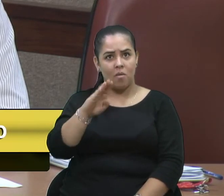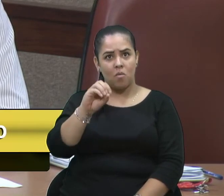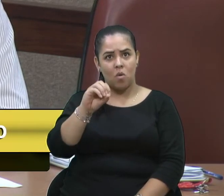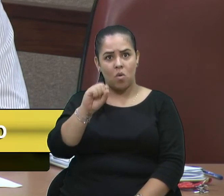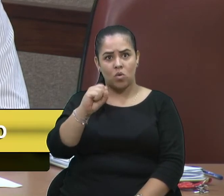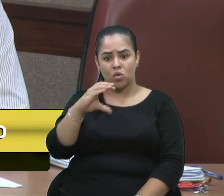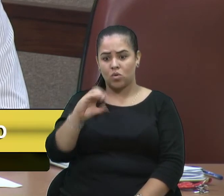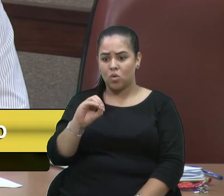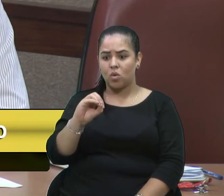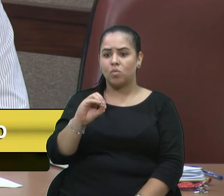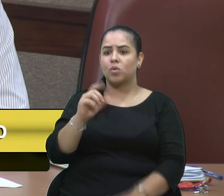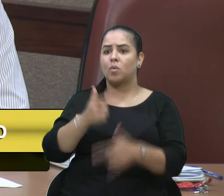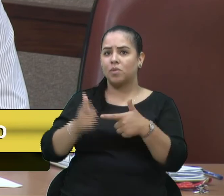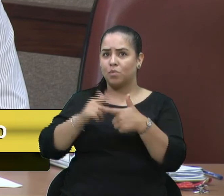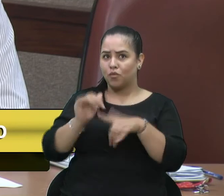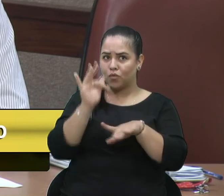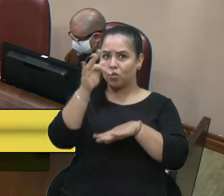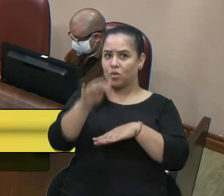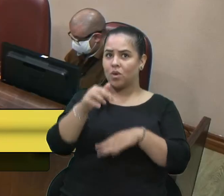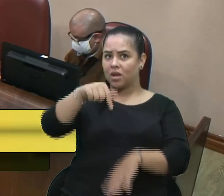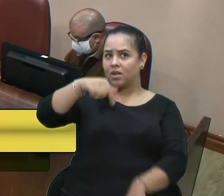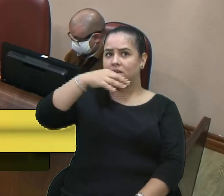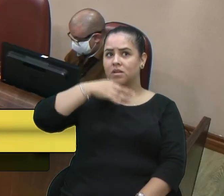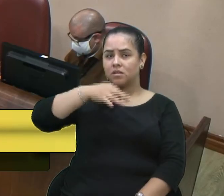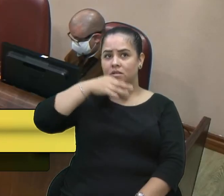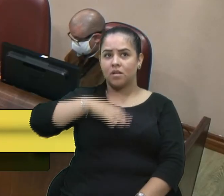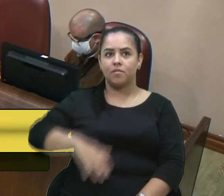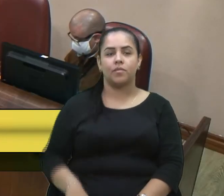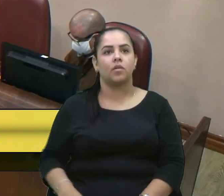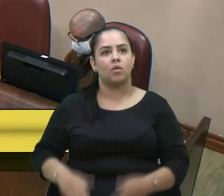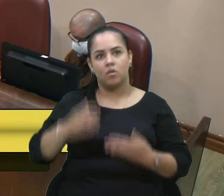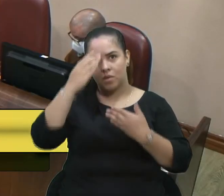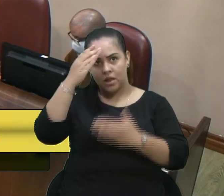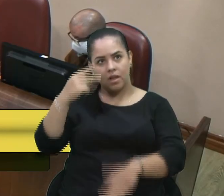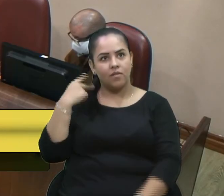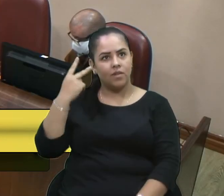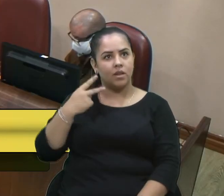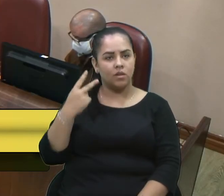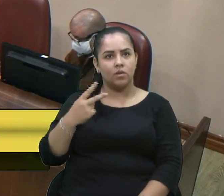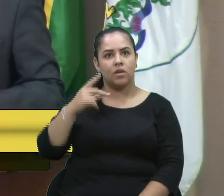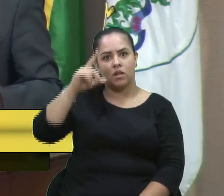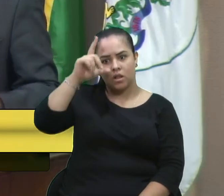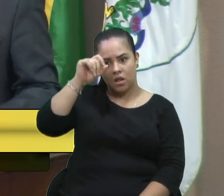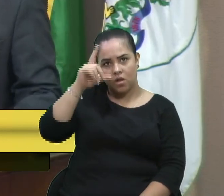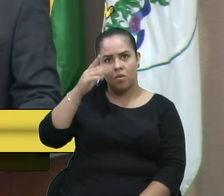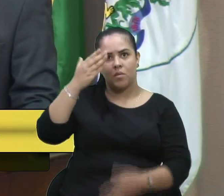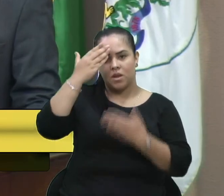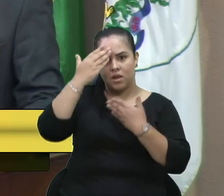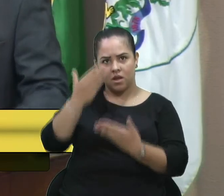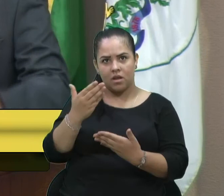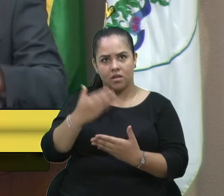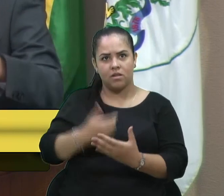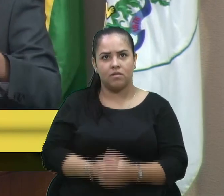futuro da nossa cidade. Obrigado, vereador. Obrigado, vereador Scalco. Obrigado por você ter colocado